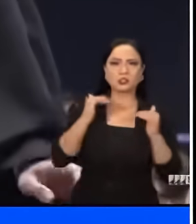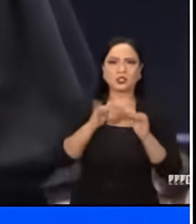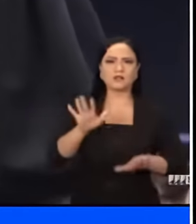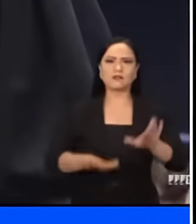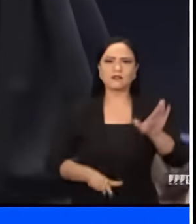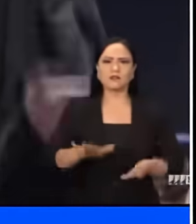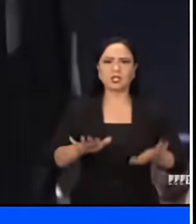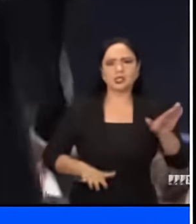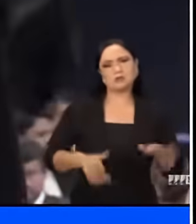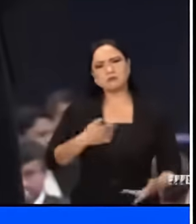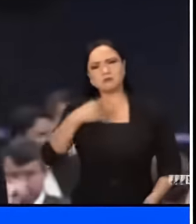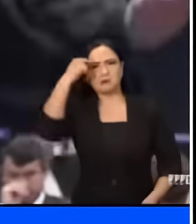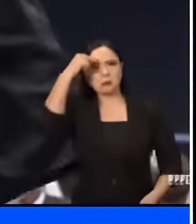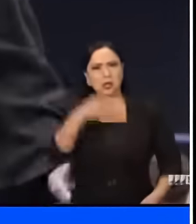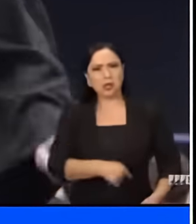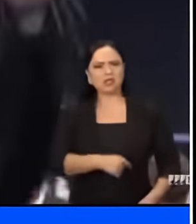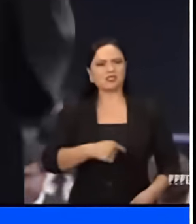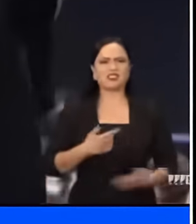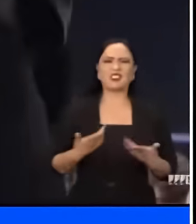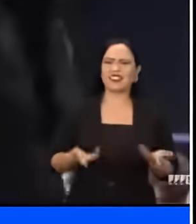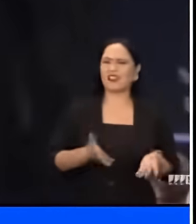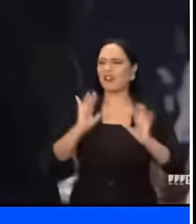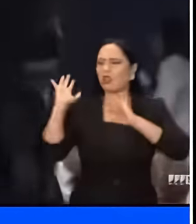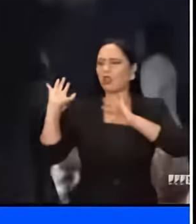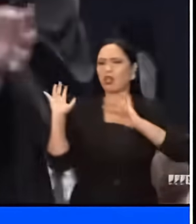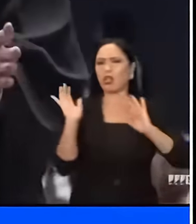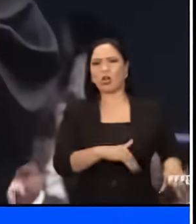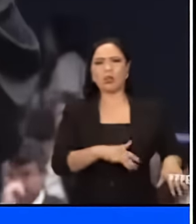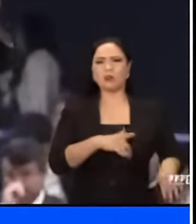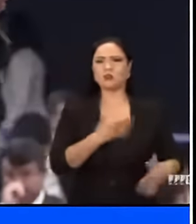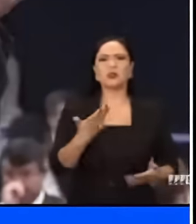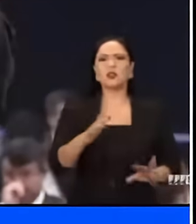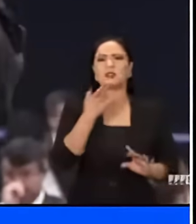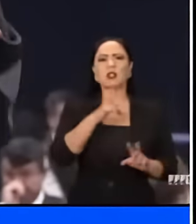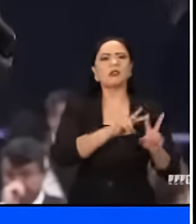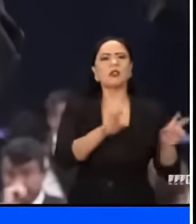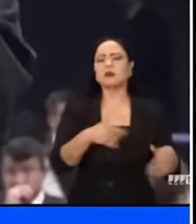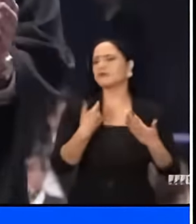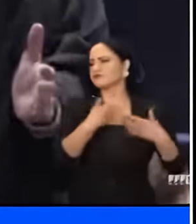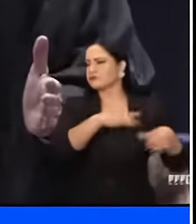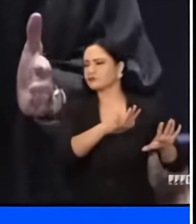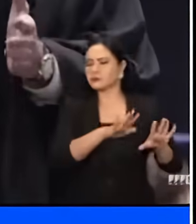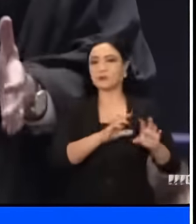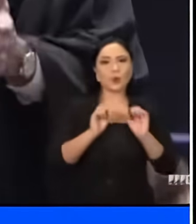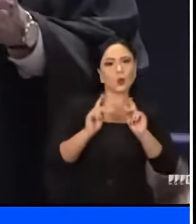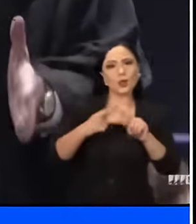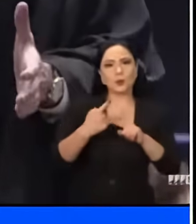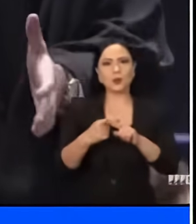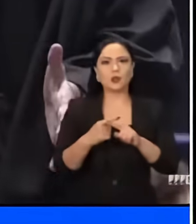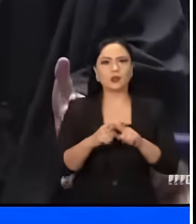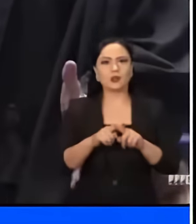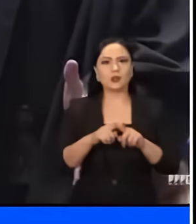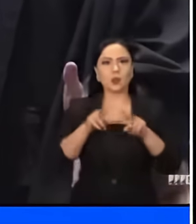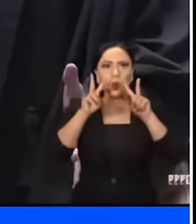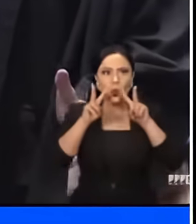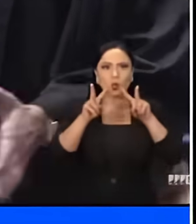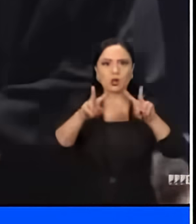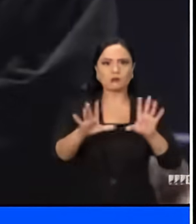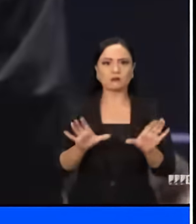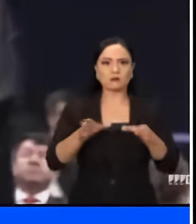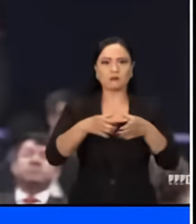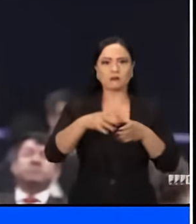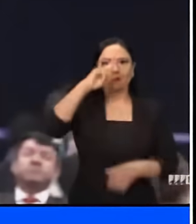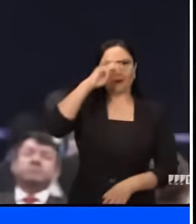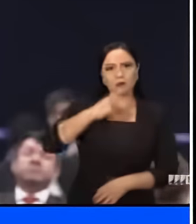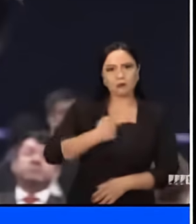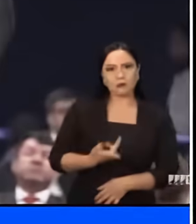de força, estou de saco cheio desse assunto, não aguento mais falar disso, não quero mais falar disso. Tudo bem, porque o comandante de força está olhando para a força dele. O